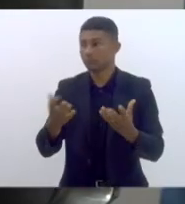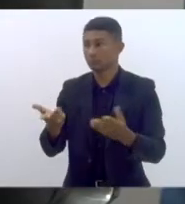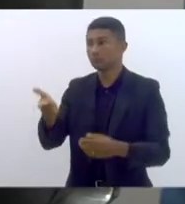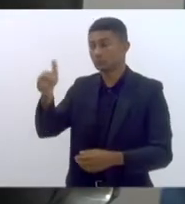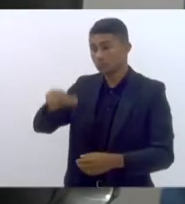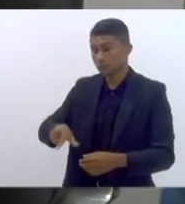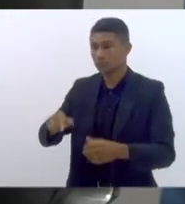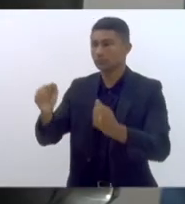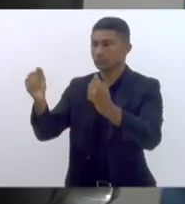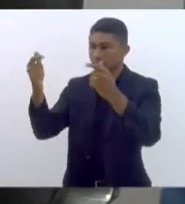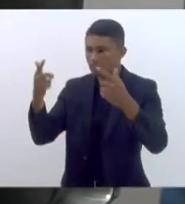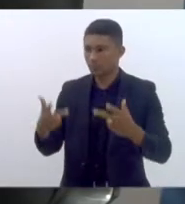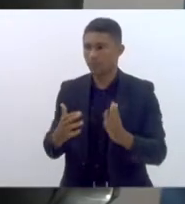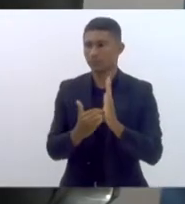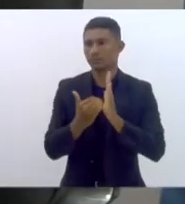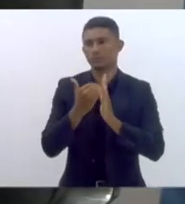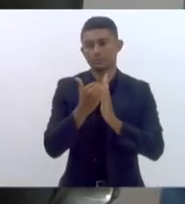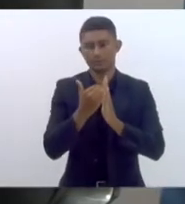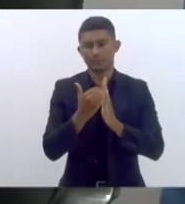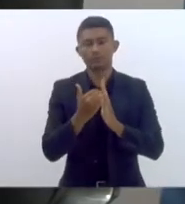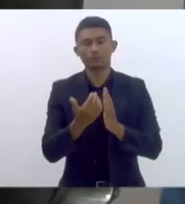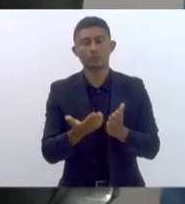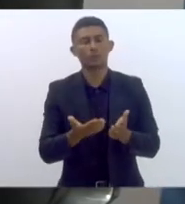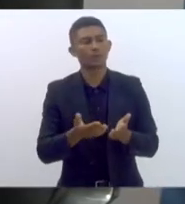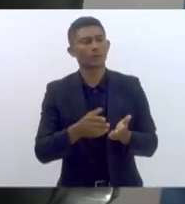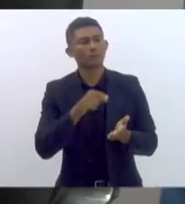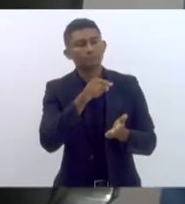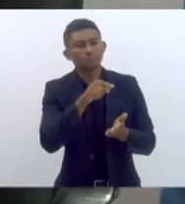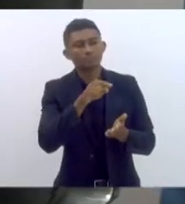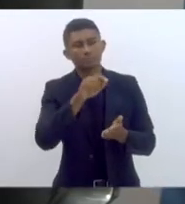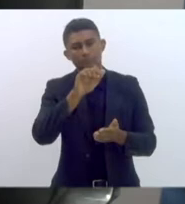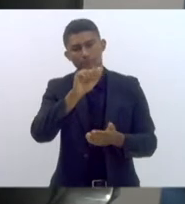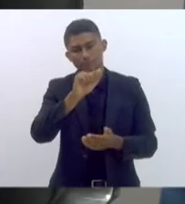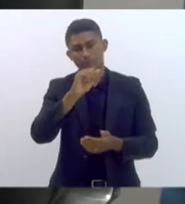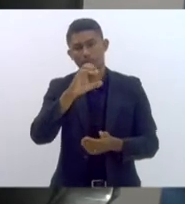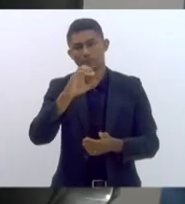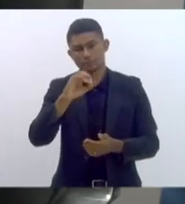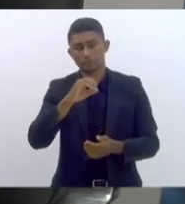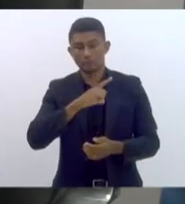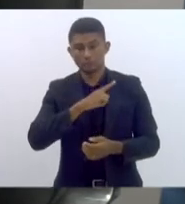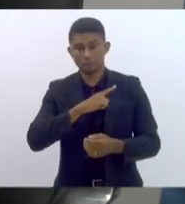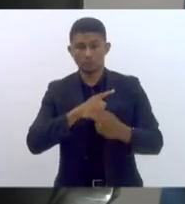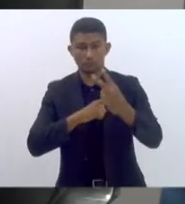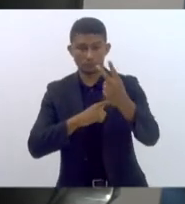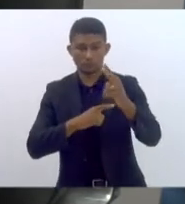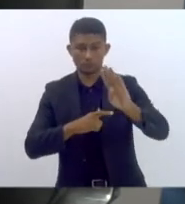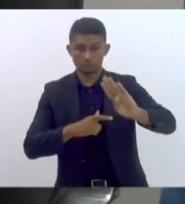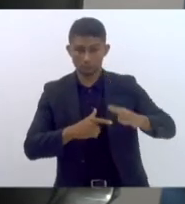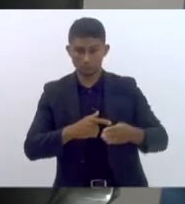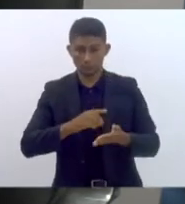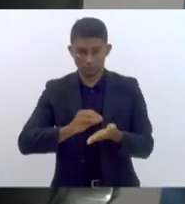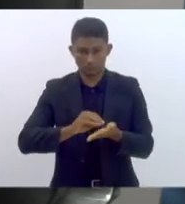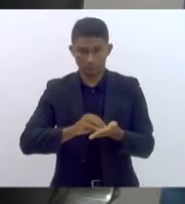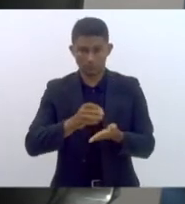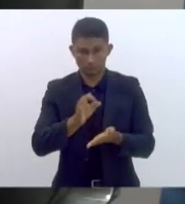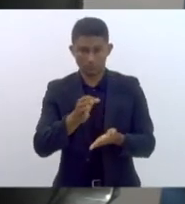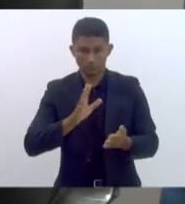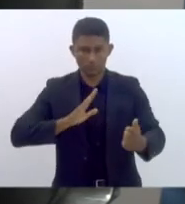claro. Na pendência jurídica ACO, você tem 2 bilhões no final,